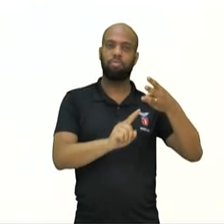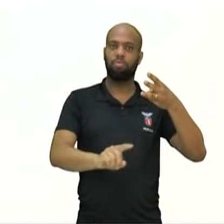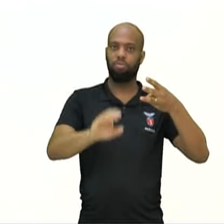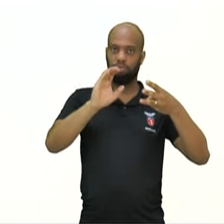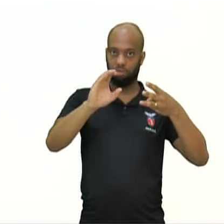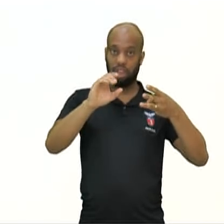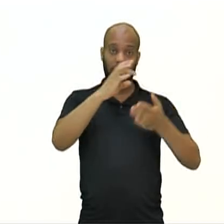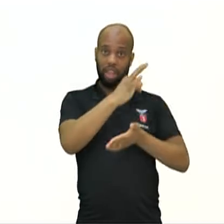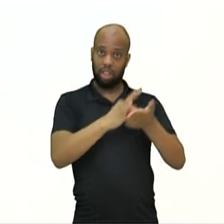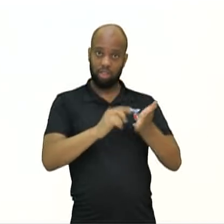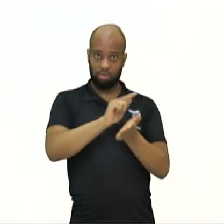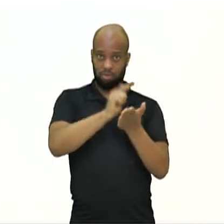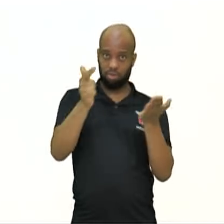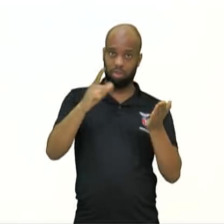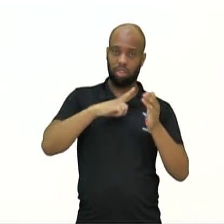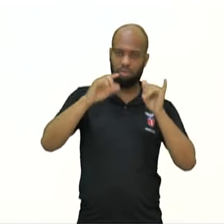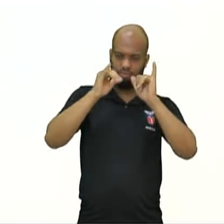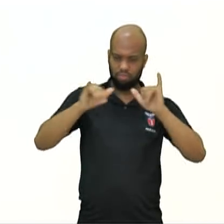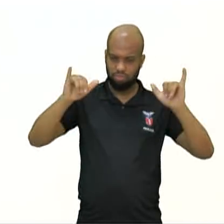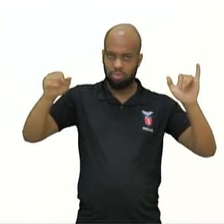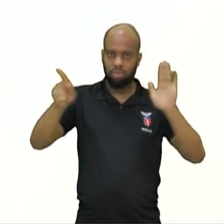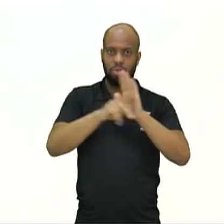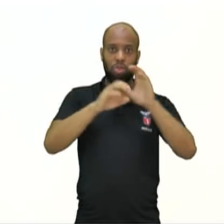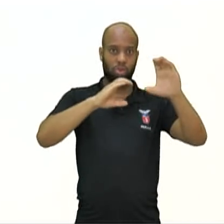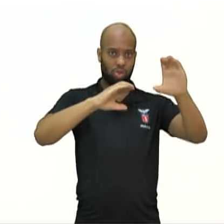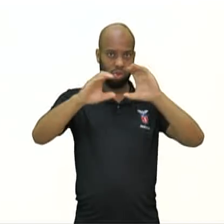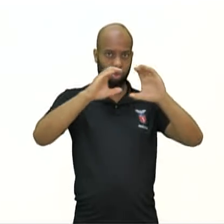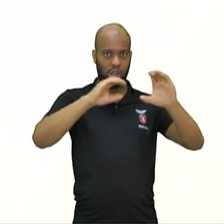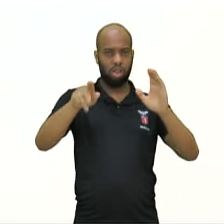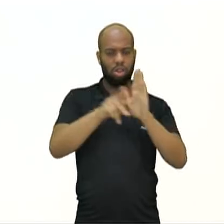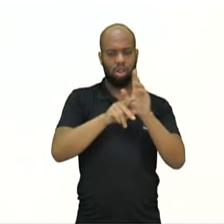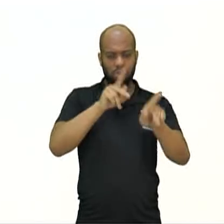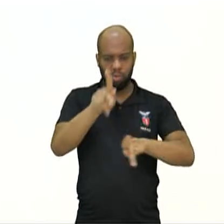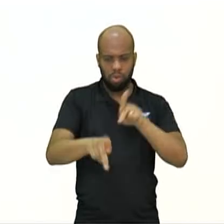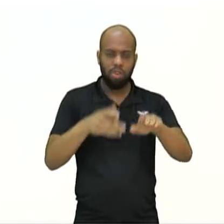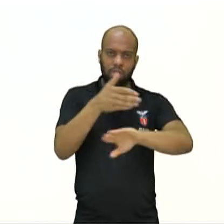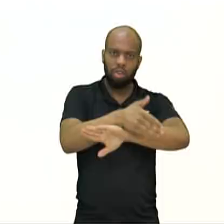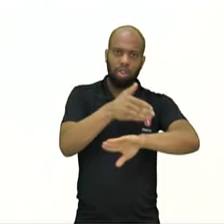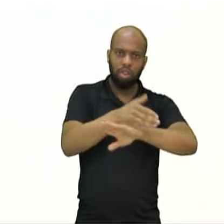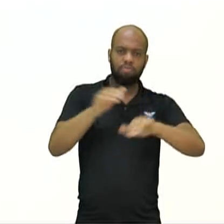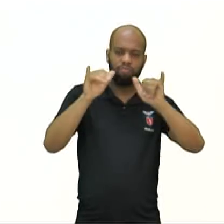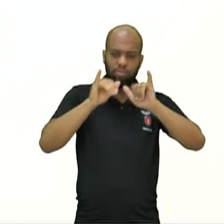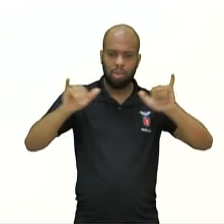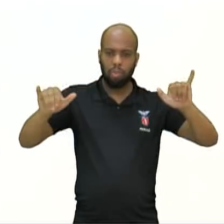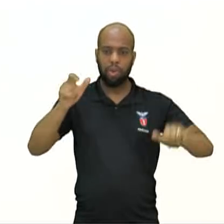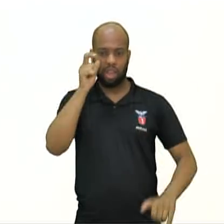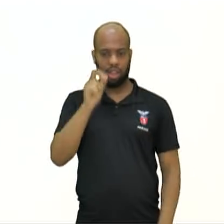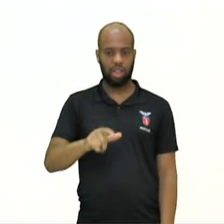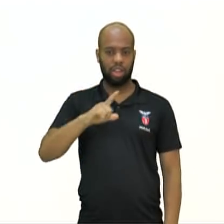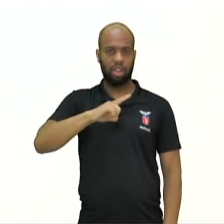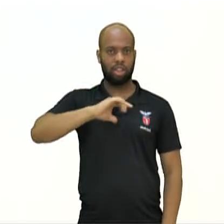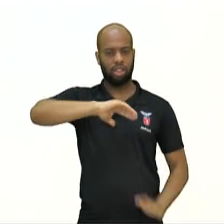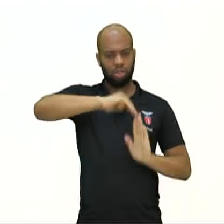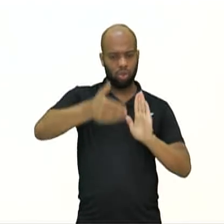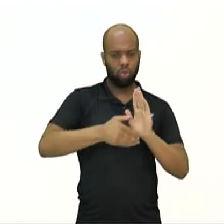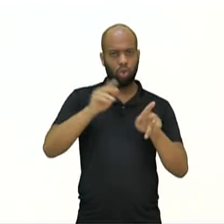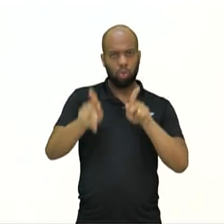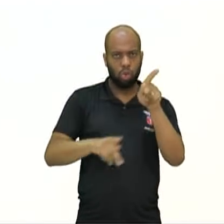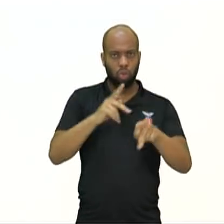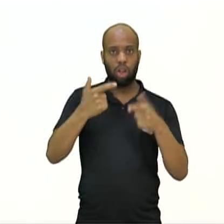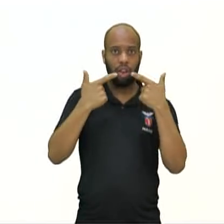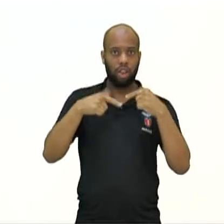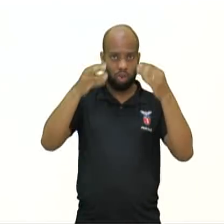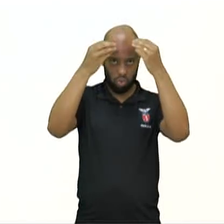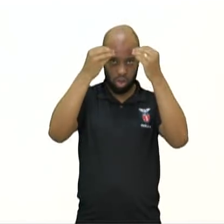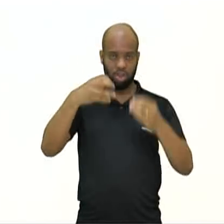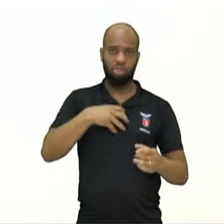Texto jornalístico divulgado nos meios de comunicação de massa informa fatos de interesse público, cuja linguagem deve